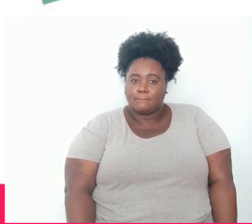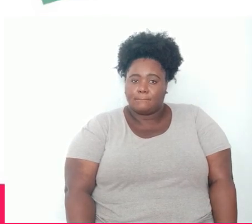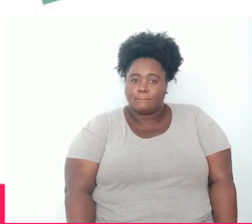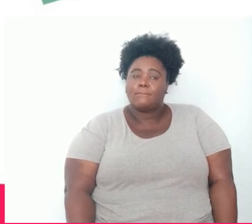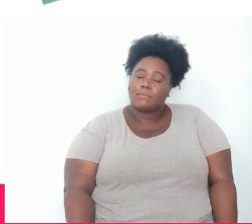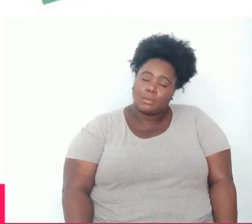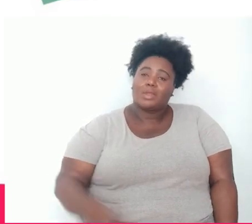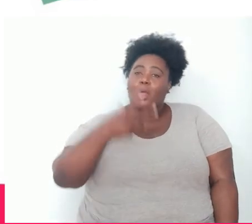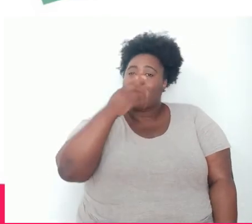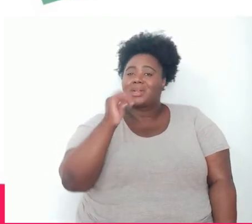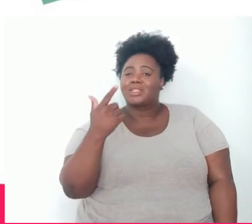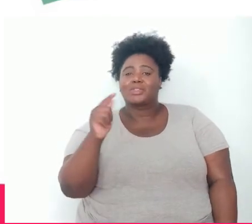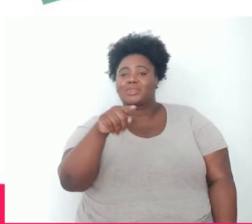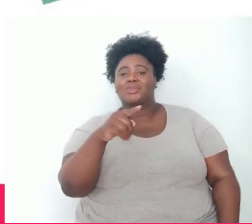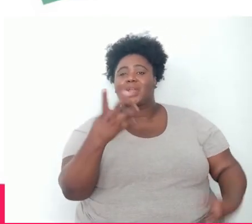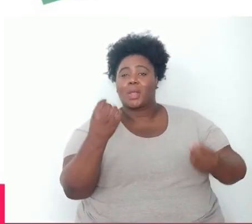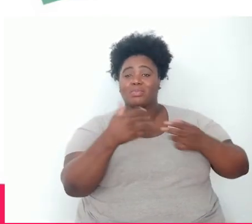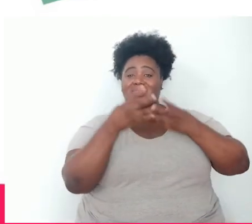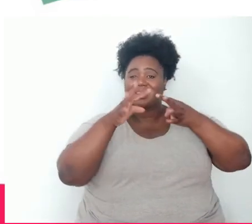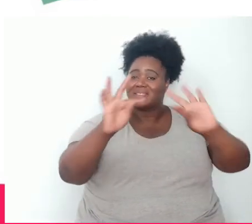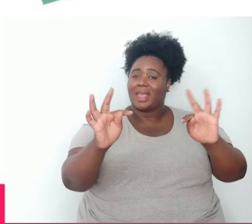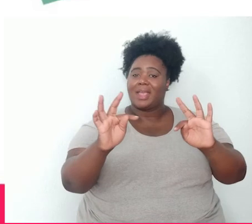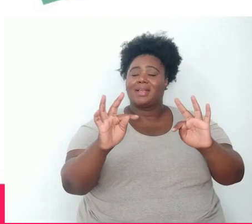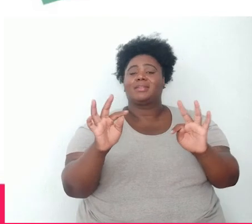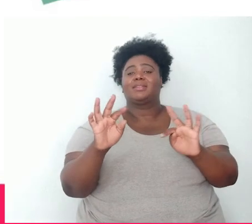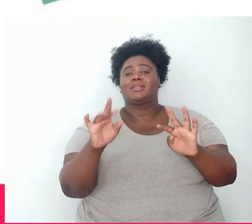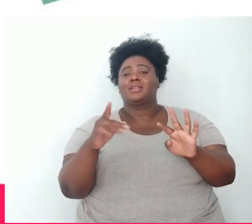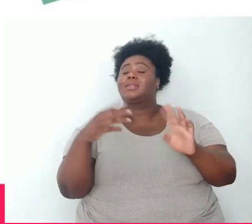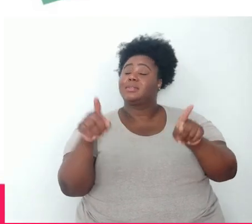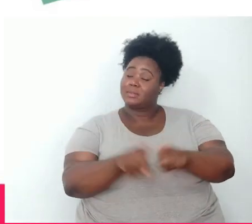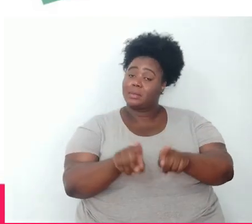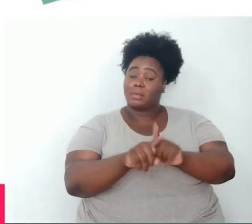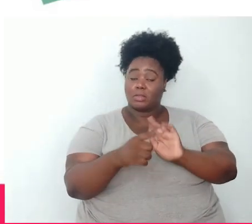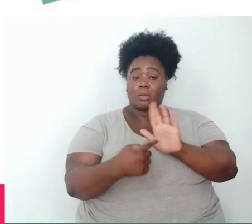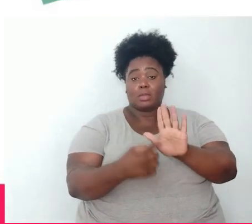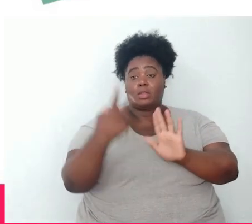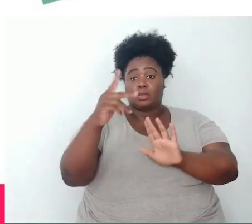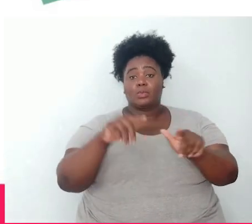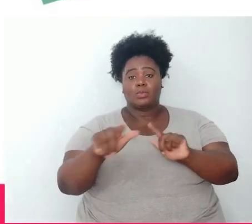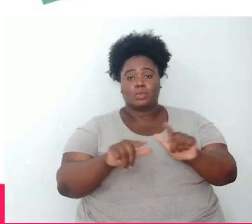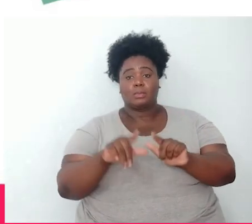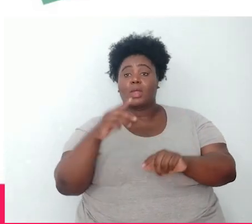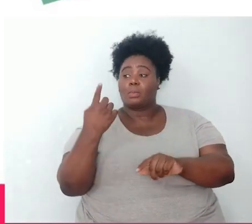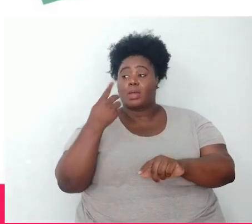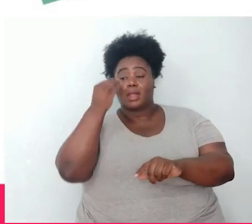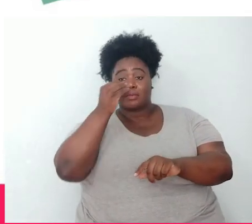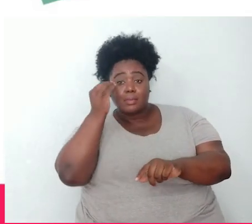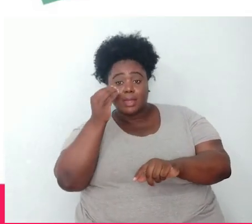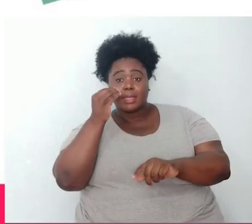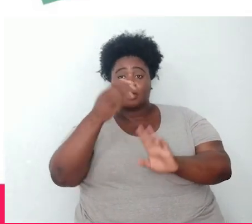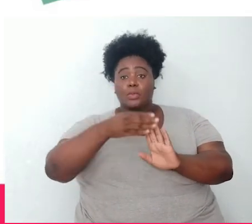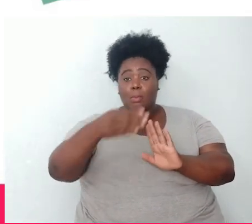uma multiverso de questões técnicas, inclusive de apresentação do seu trabalho, né? Porque uma coisa é a experiência, o